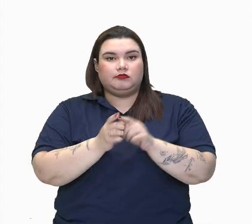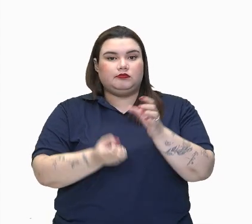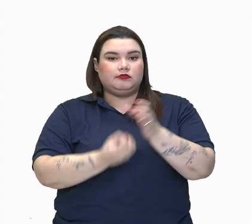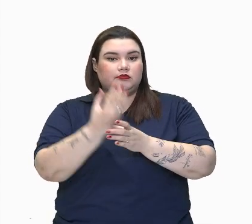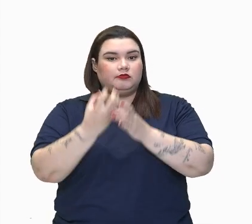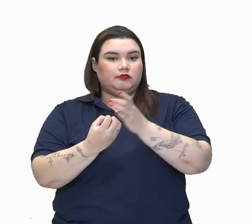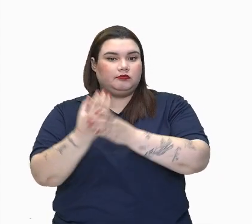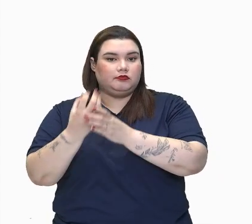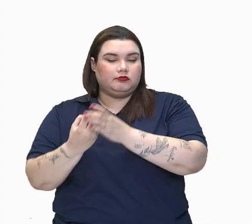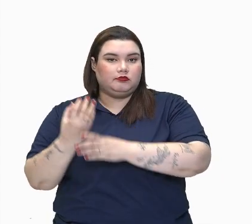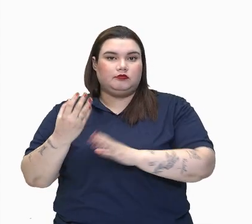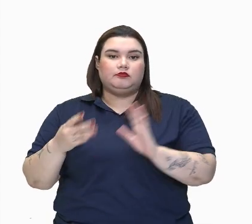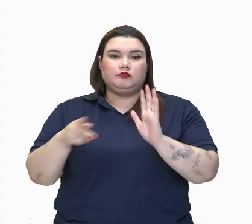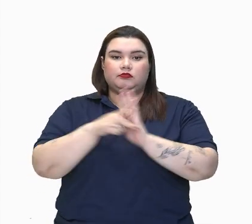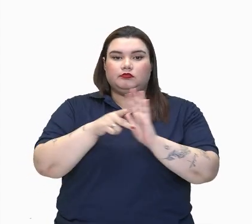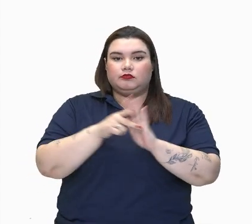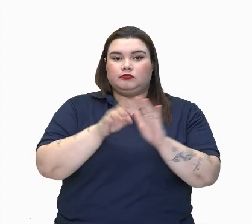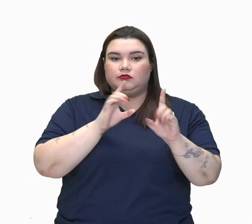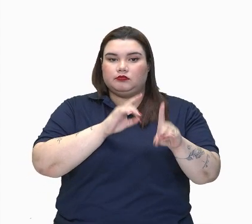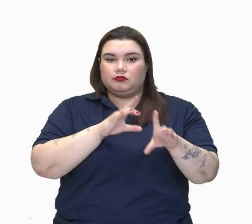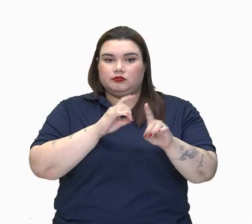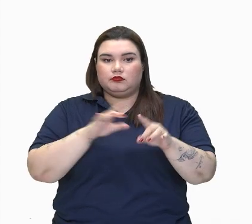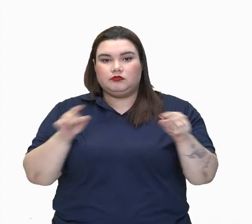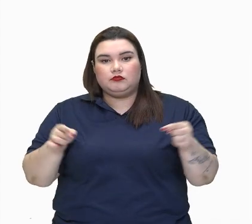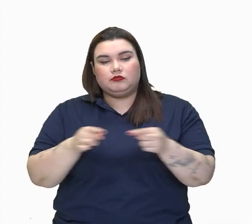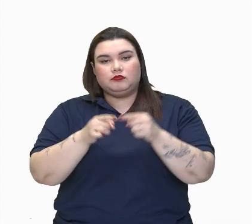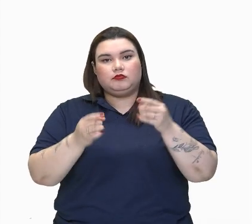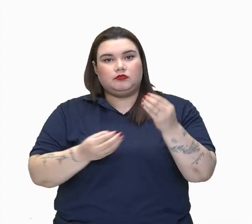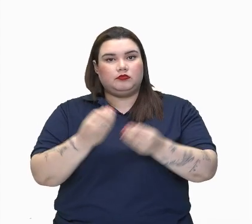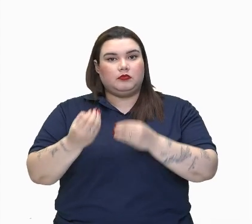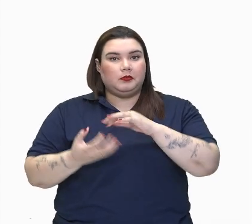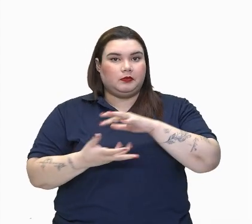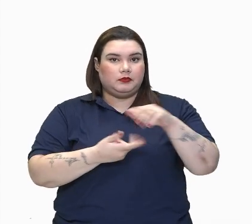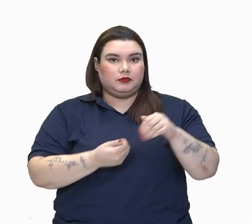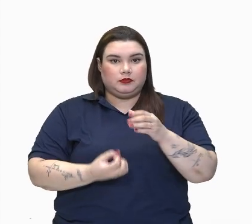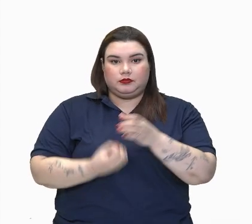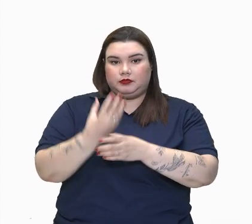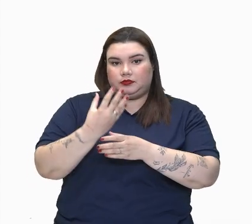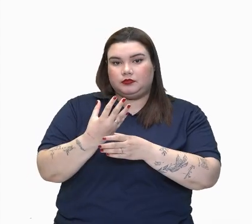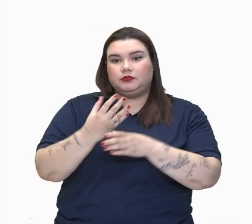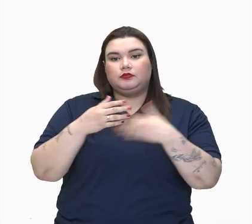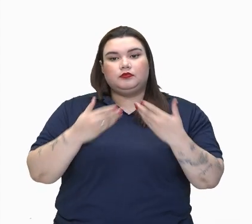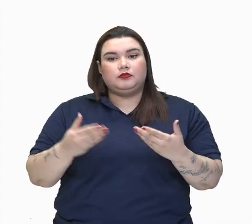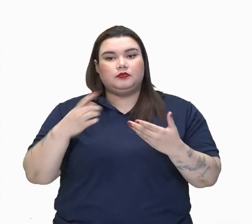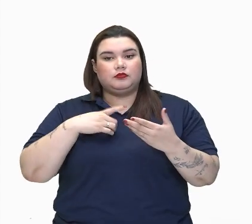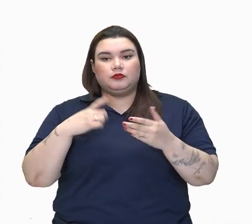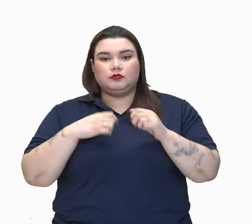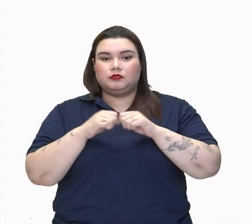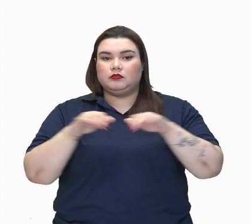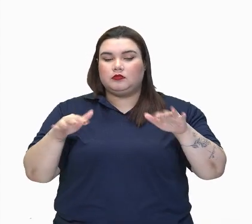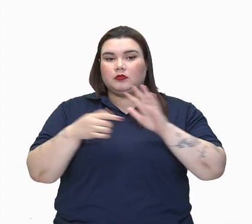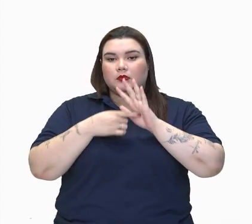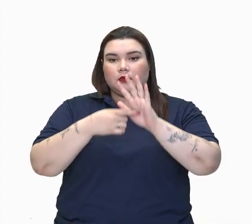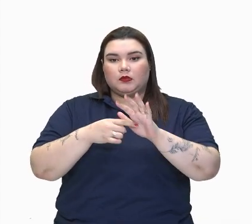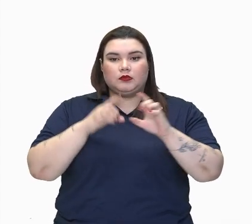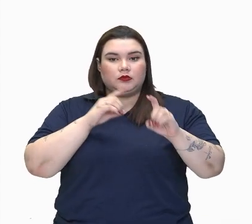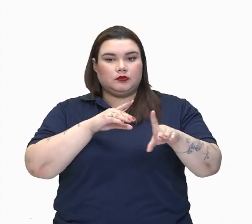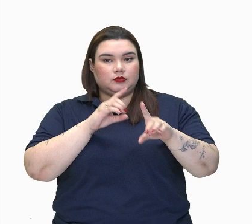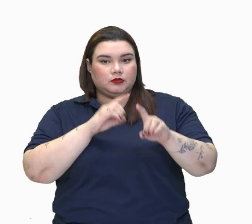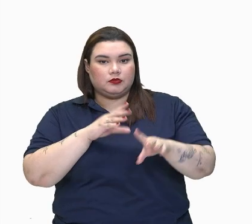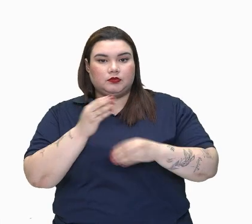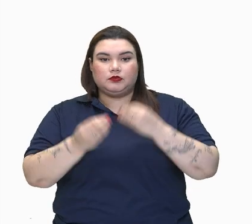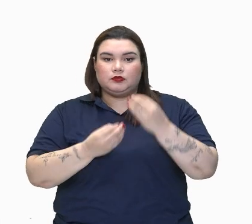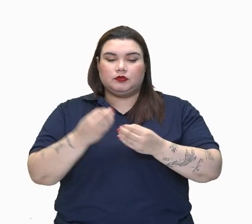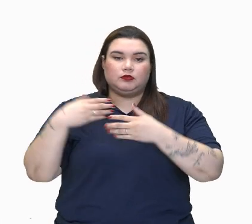acreditando e elaborando suas doutrinas acerca da origem do mundo, e foram transmitindo esta doutrina